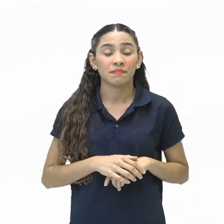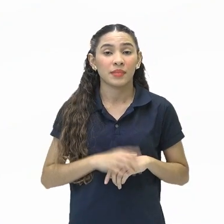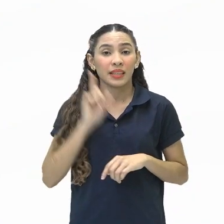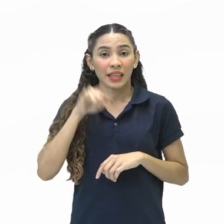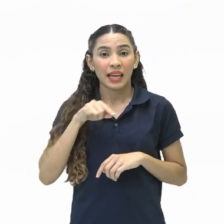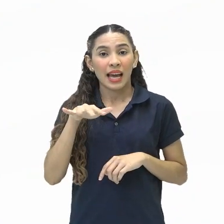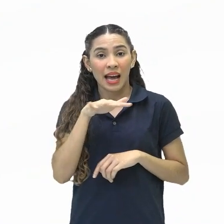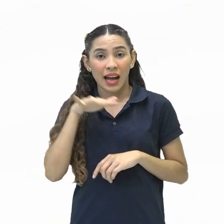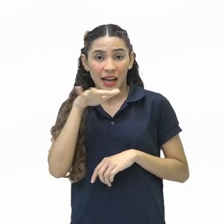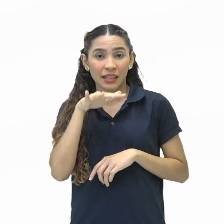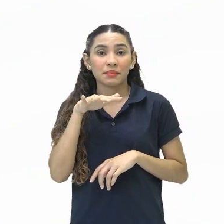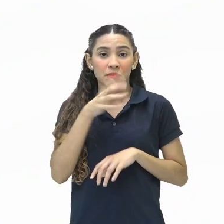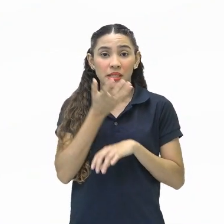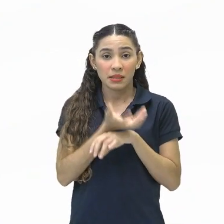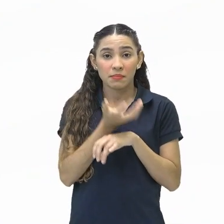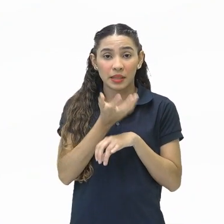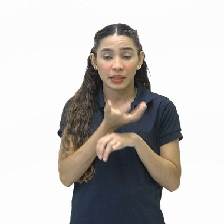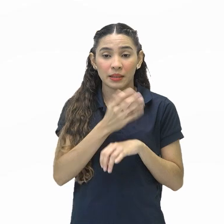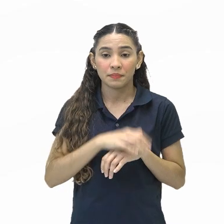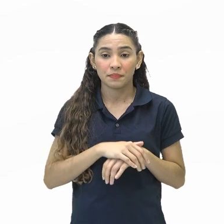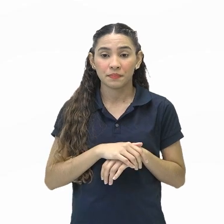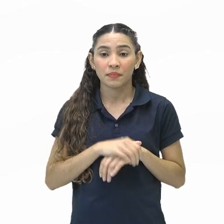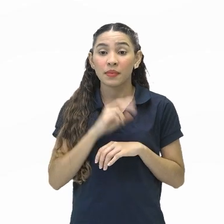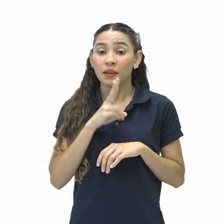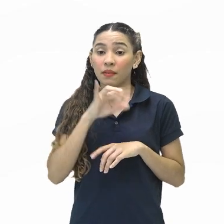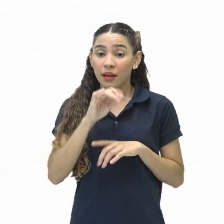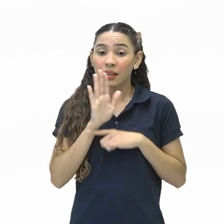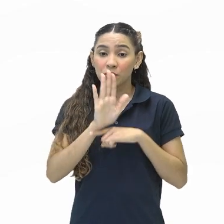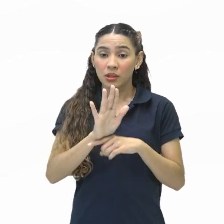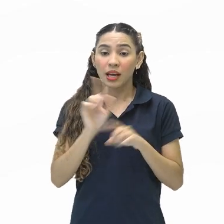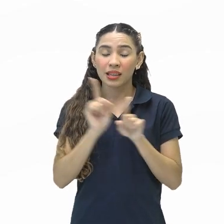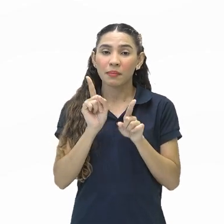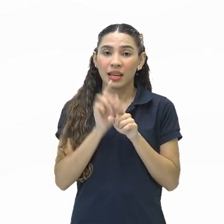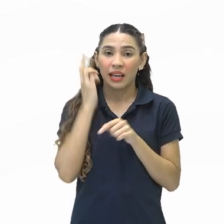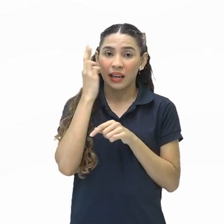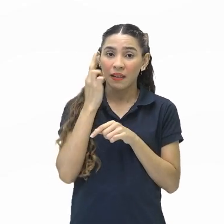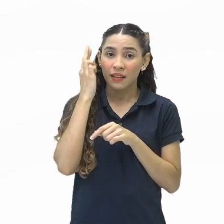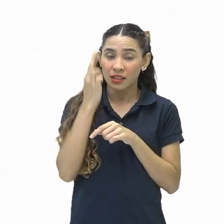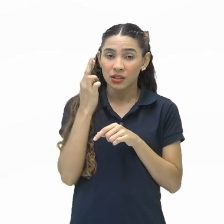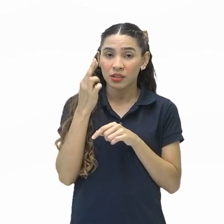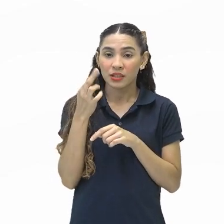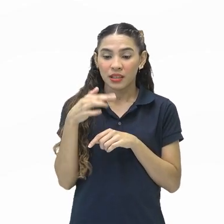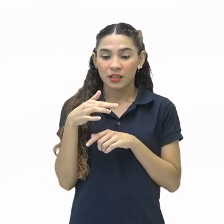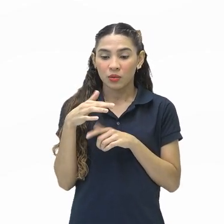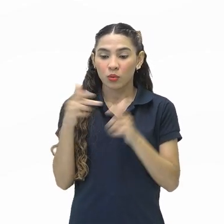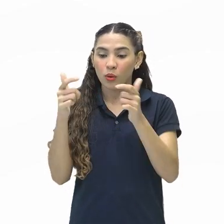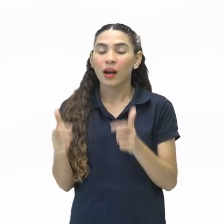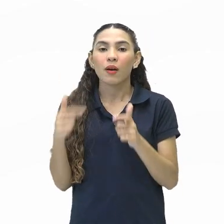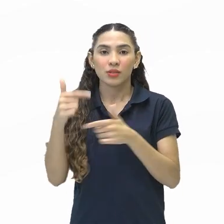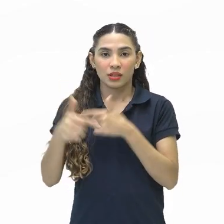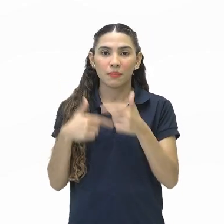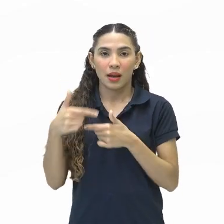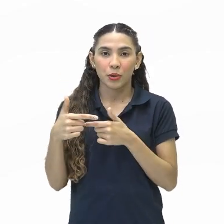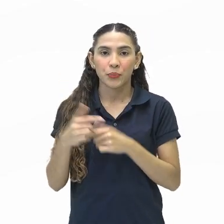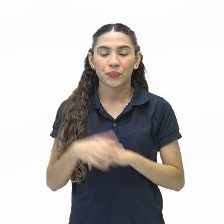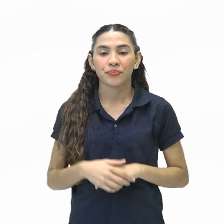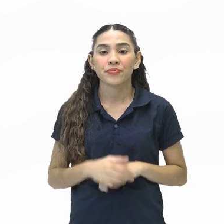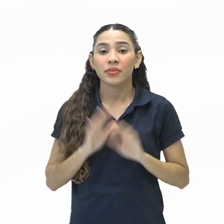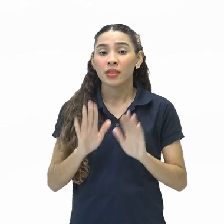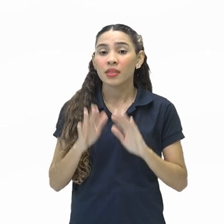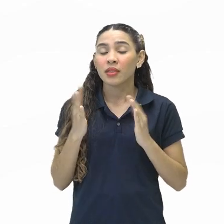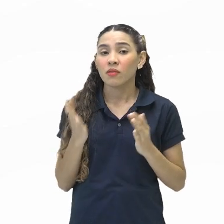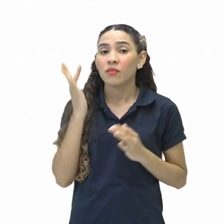nosso campo aqui, ela vai nos ajudar também a refletir um pouco o ambiente de trabalho.